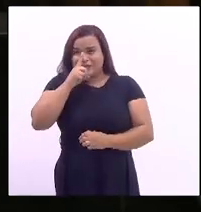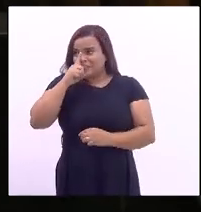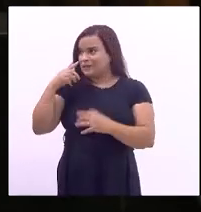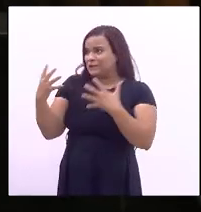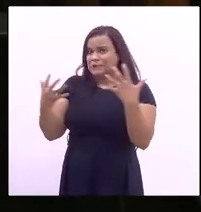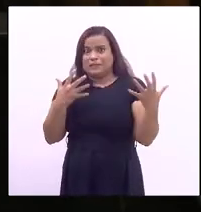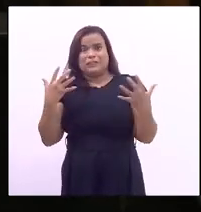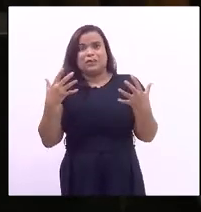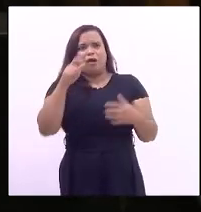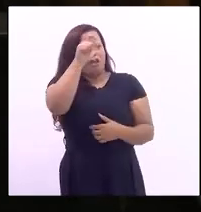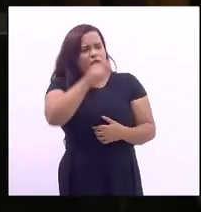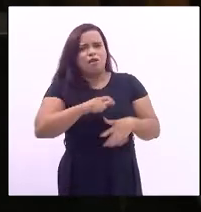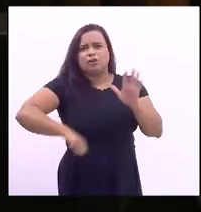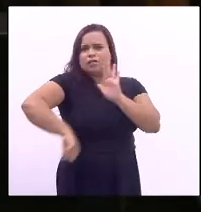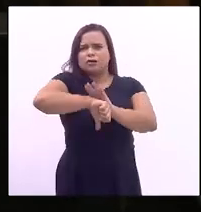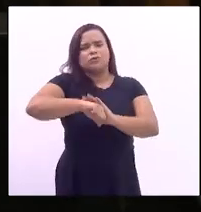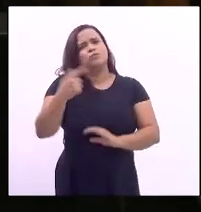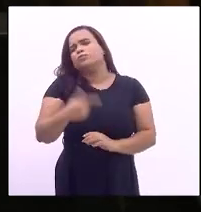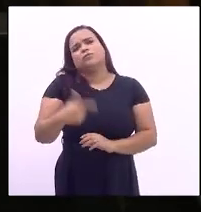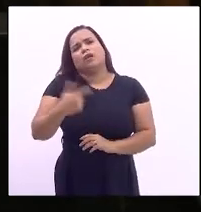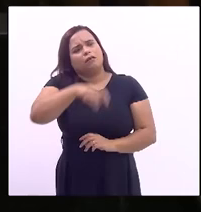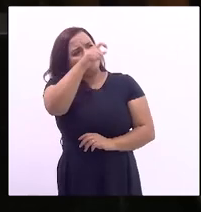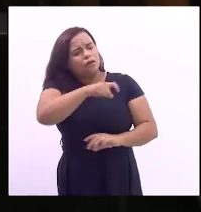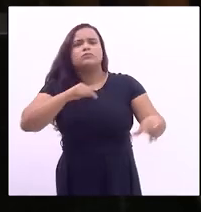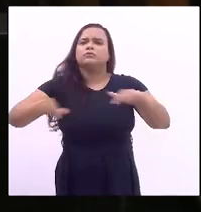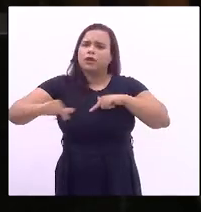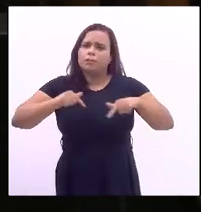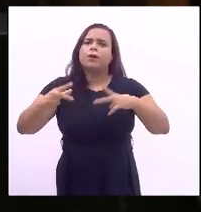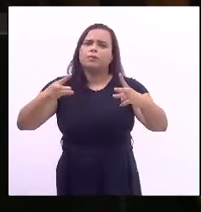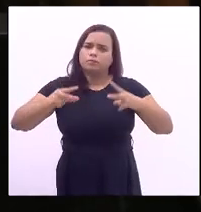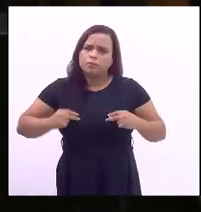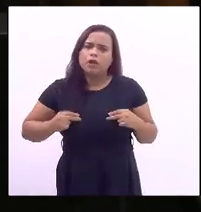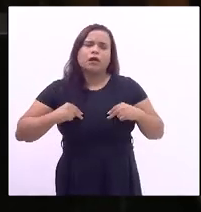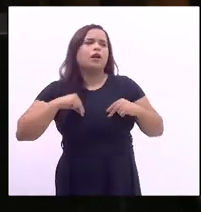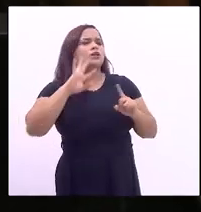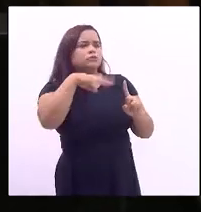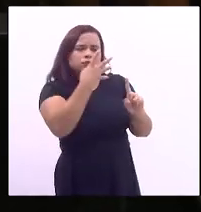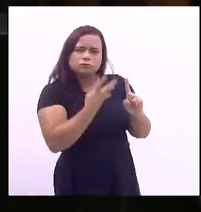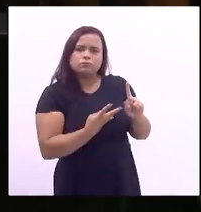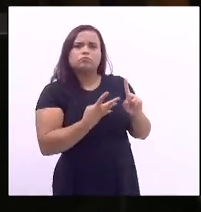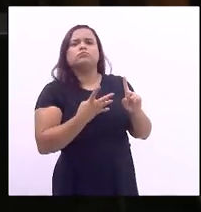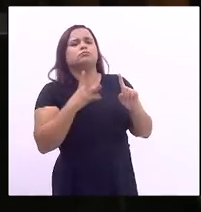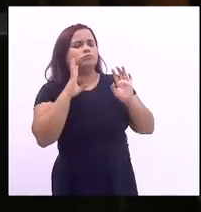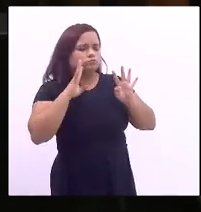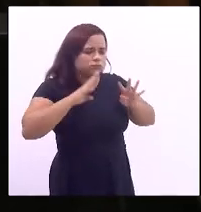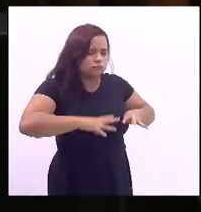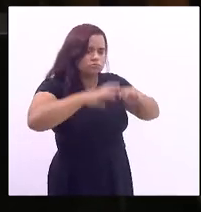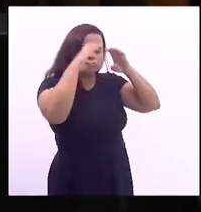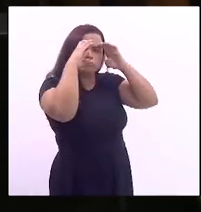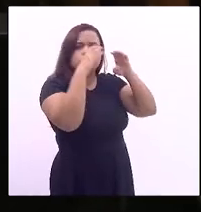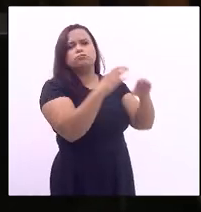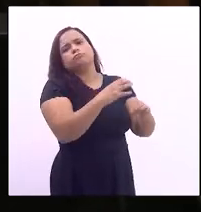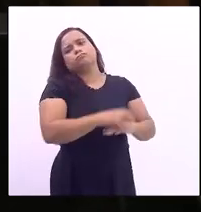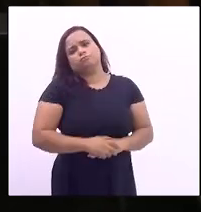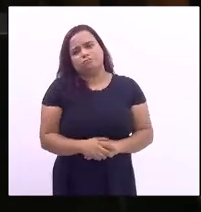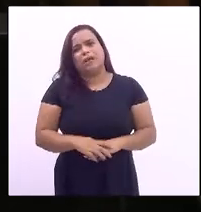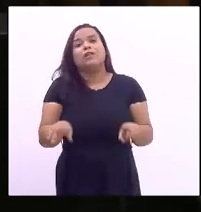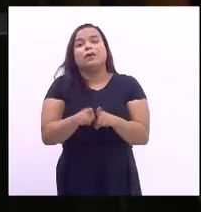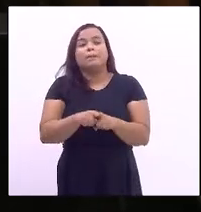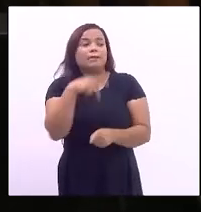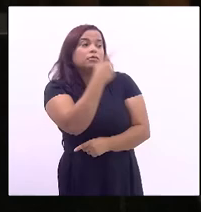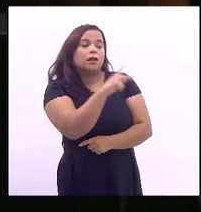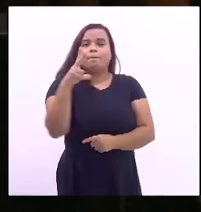e ele não é um criminoso ele é um trabalhador que merece ser honrado e tira totalmente a